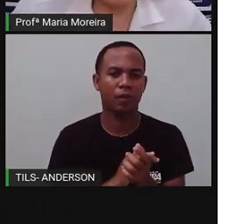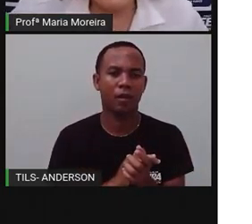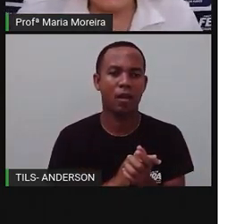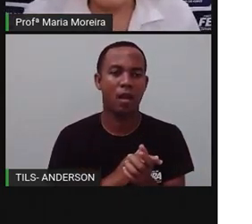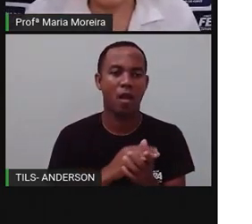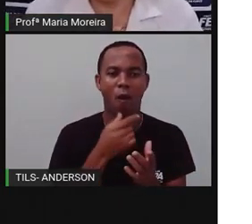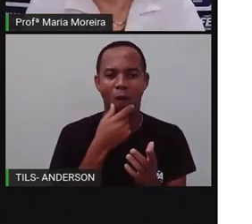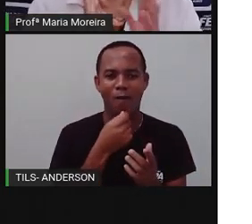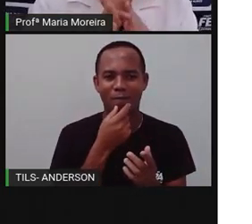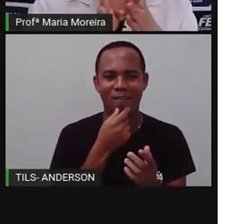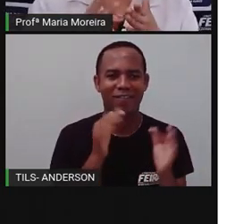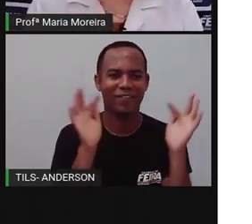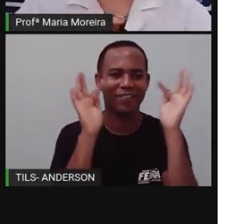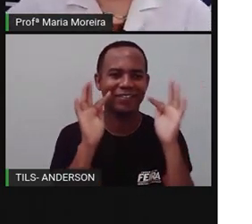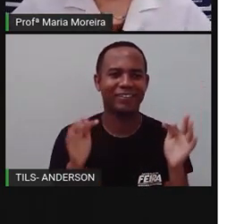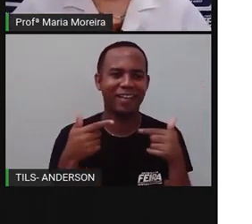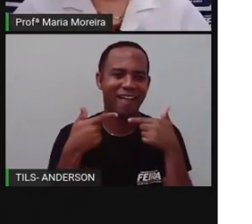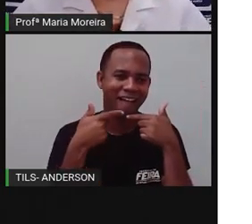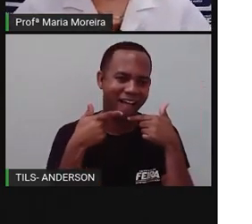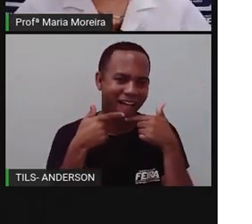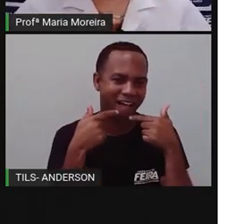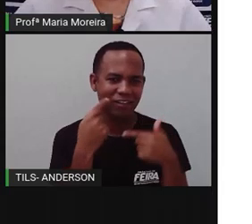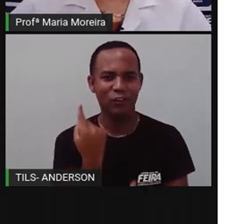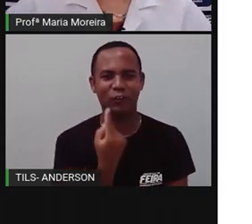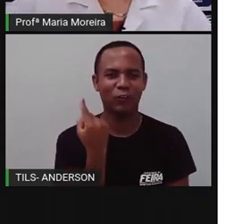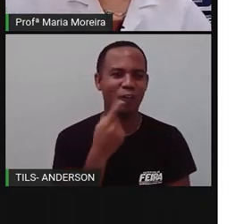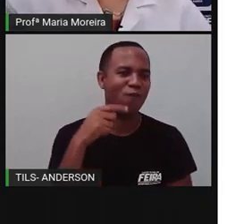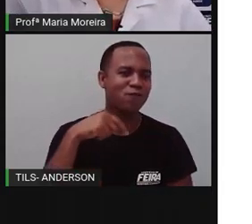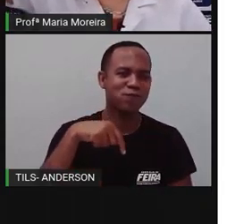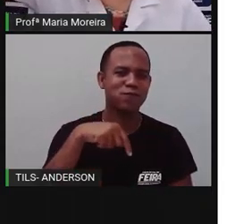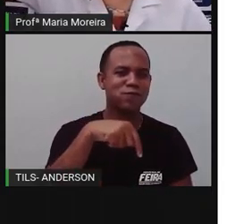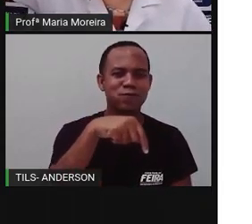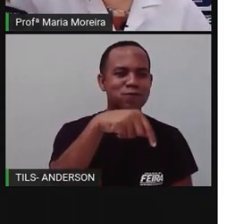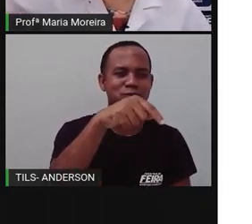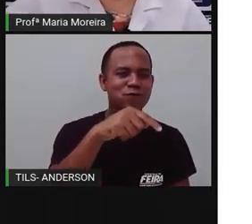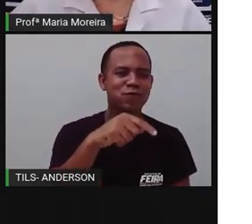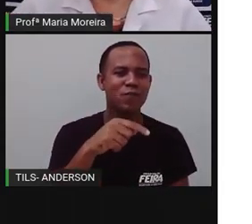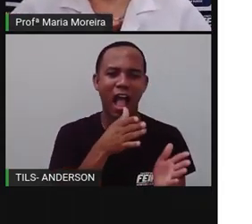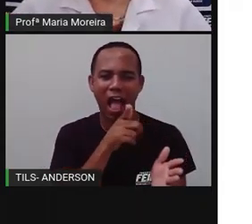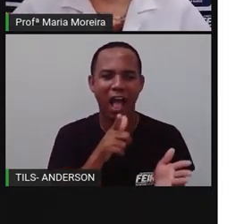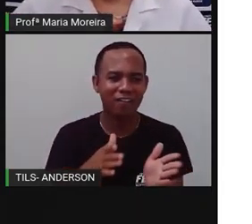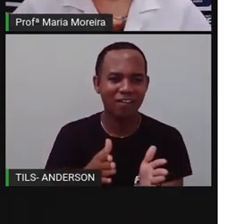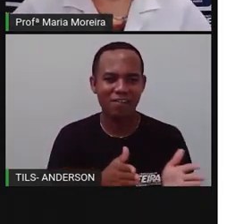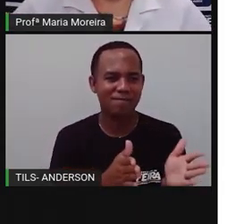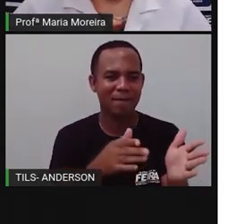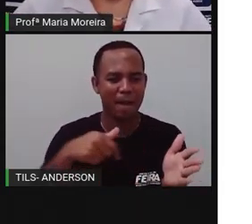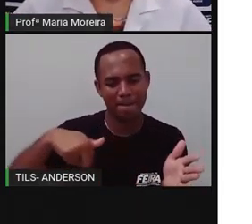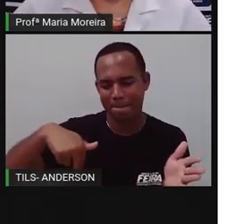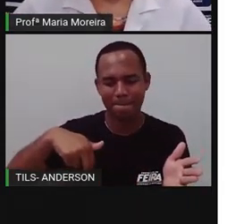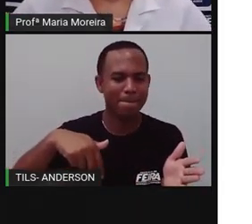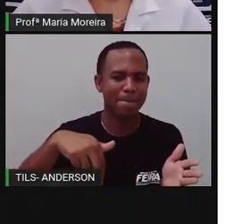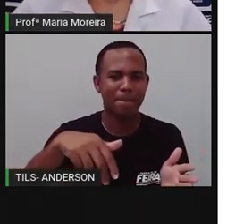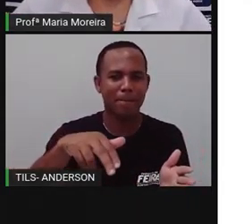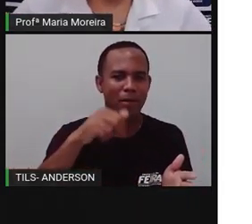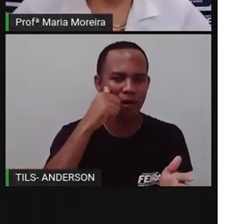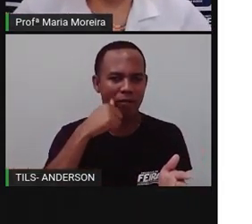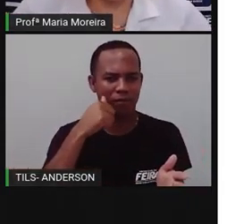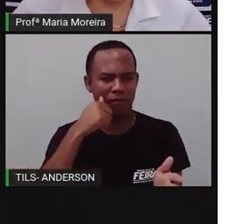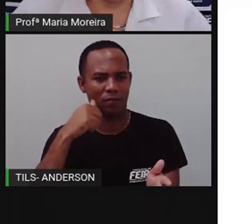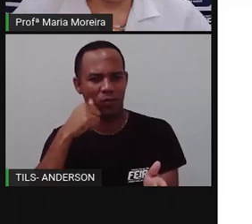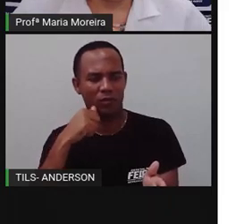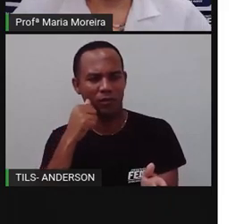partiu rindo sozinho na direção do rio, com um enorme bastão na mão. As mulheres que